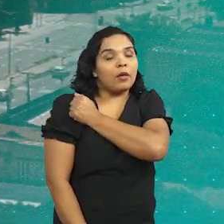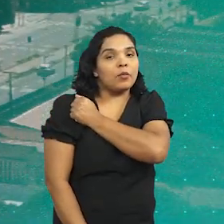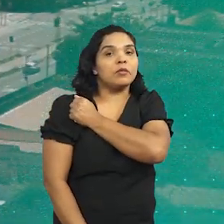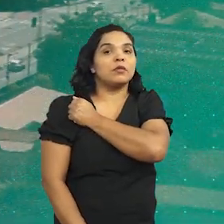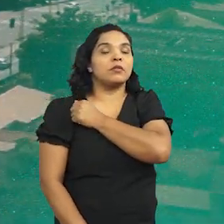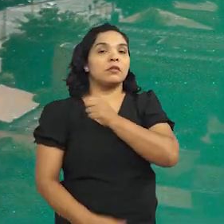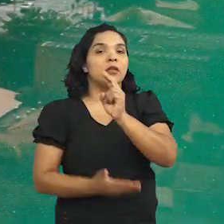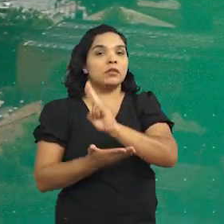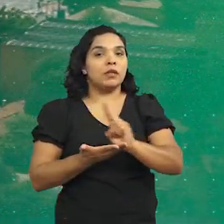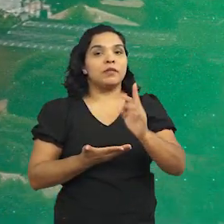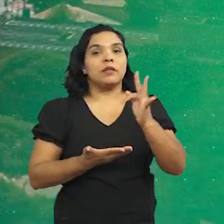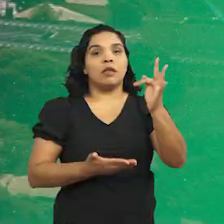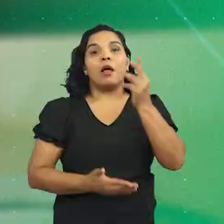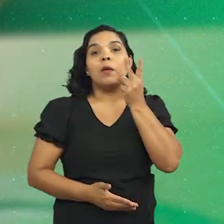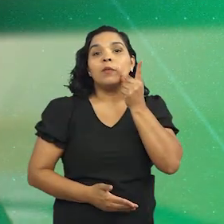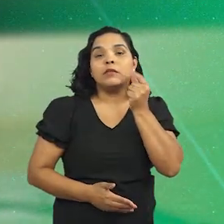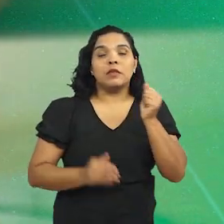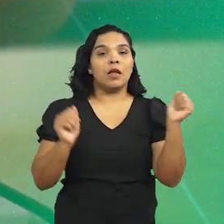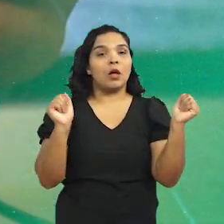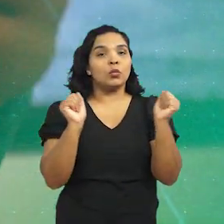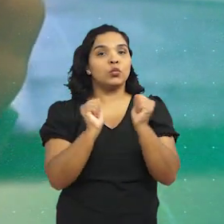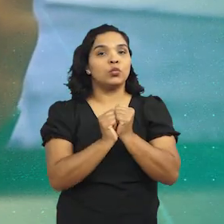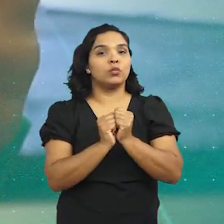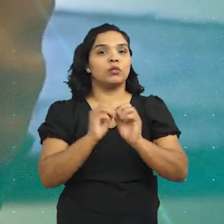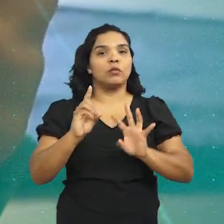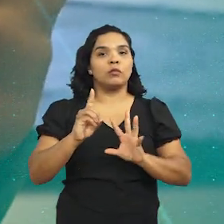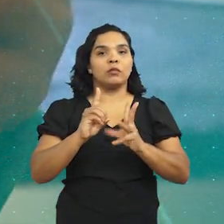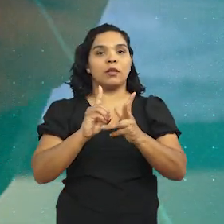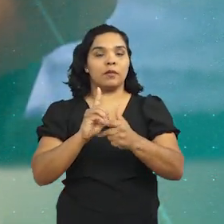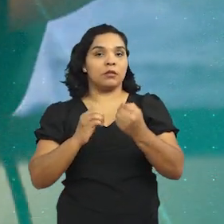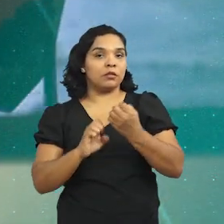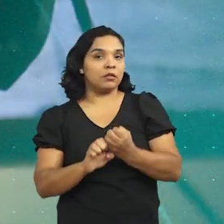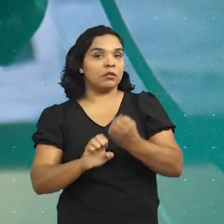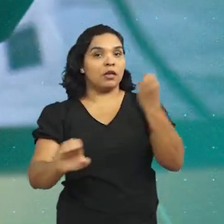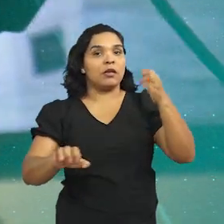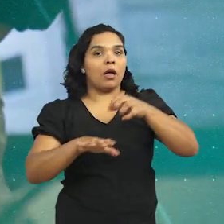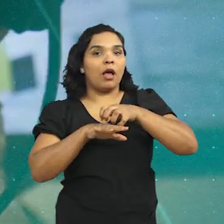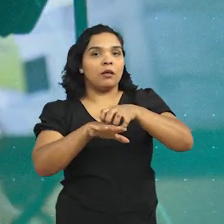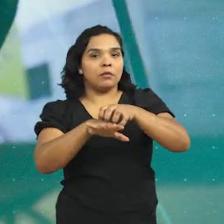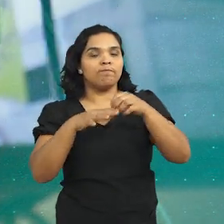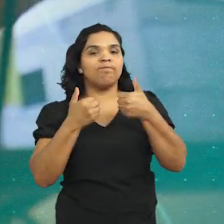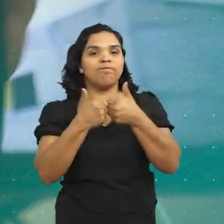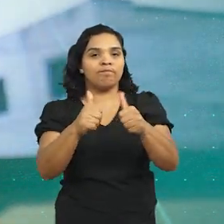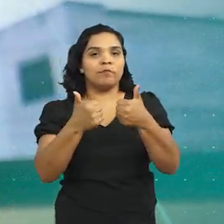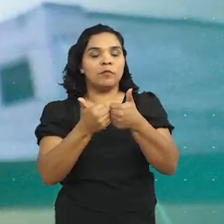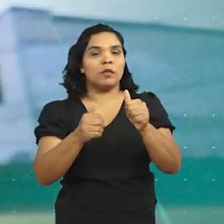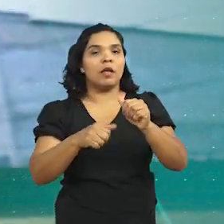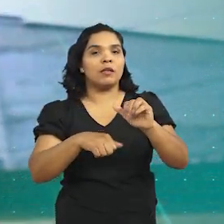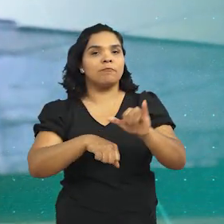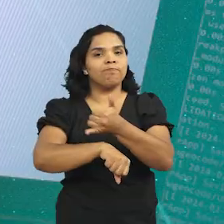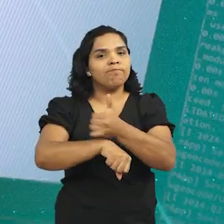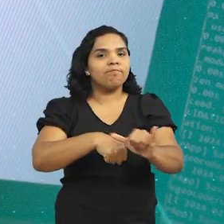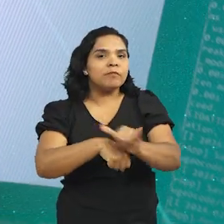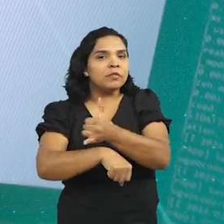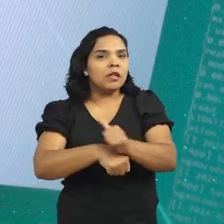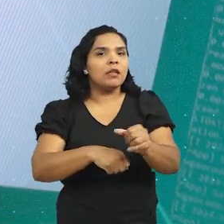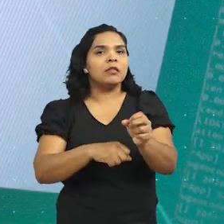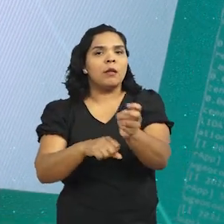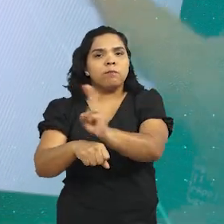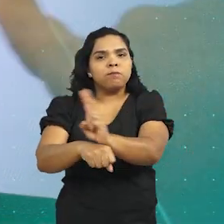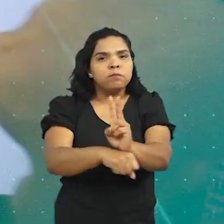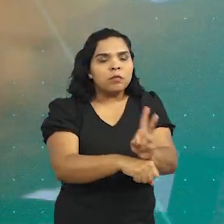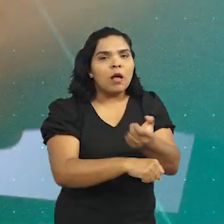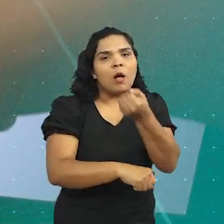Estudantes da Universidade Federal do Ceará, juntamente com o Departamento de Engenharia e Transporte, criaram estratégias para monitorar